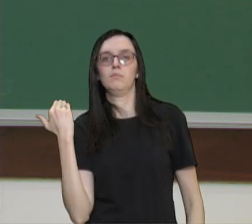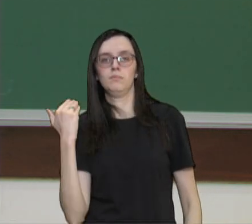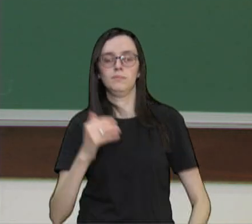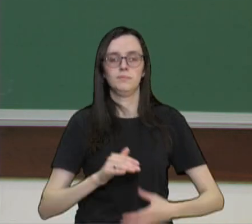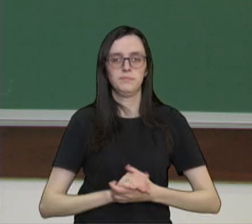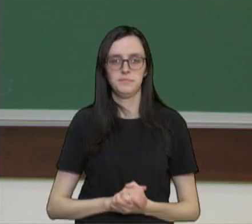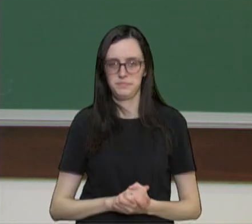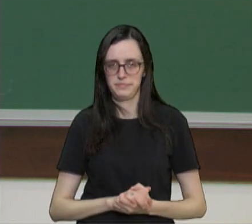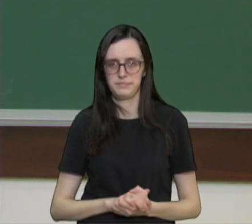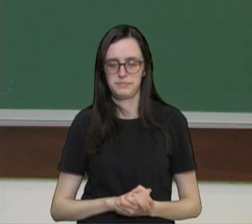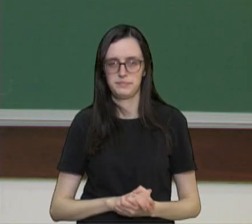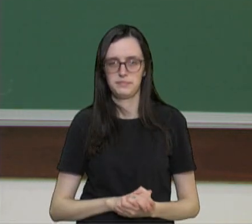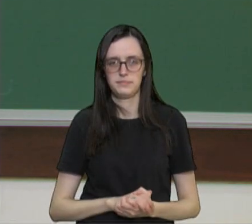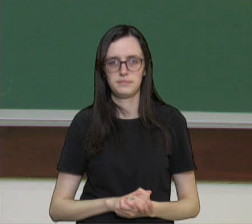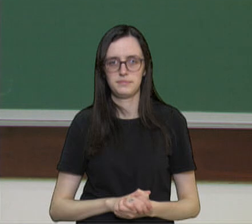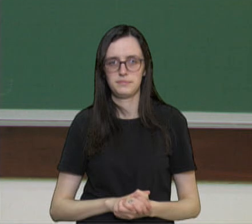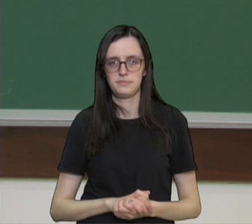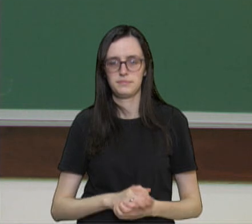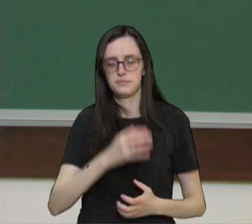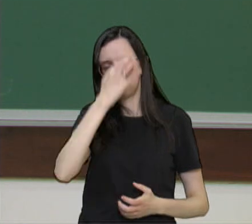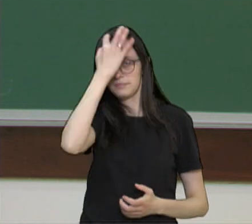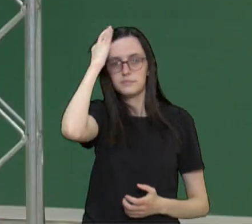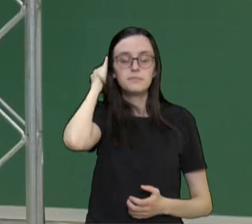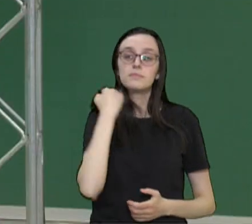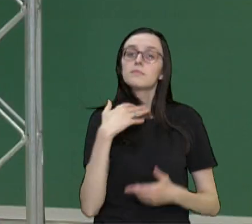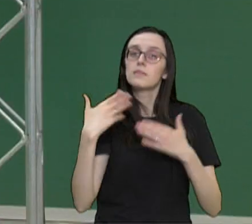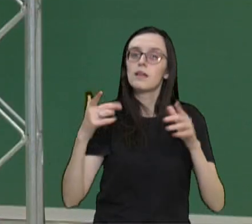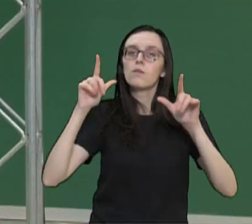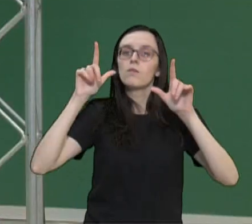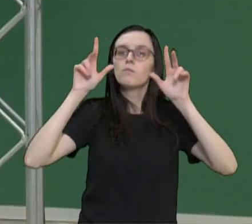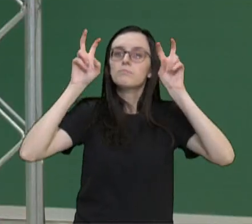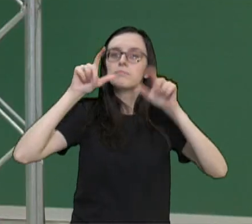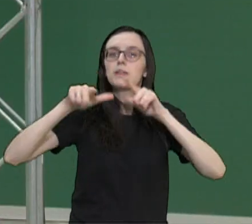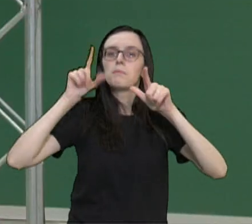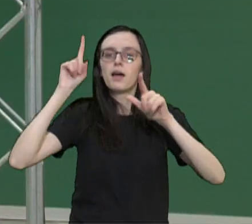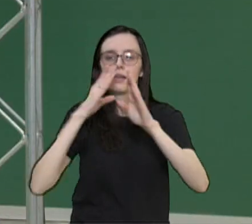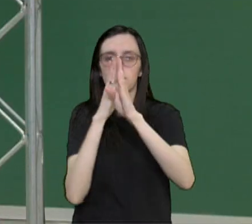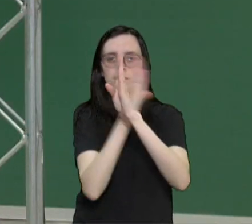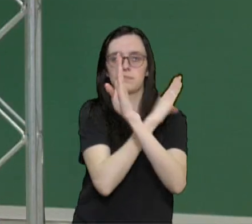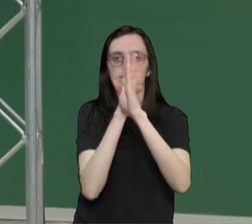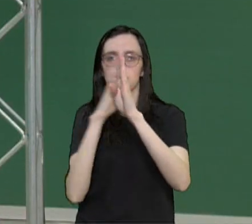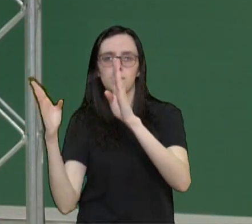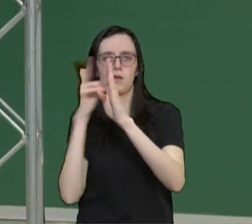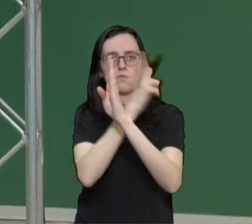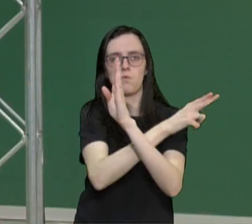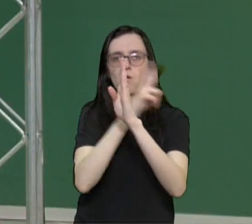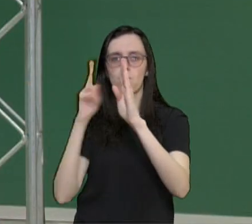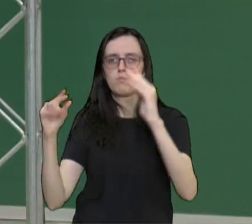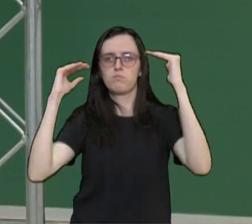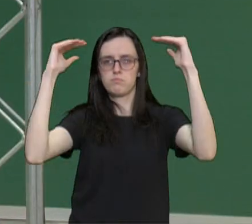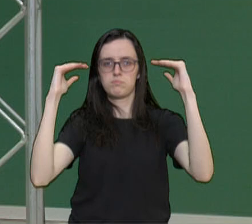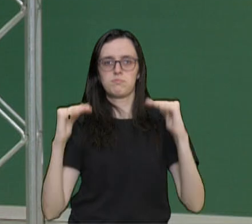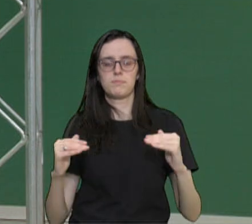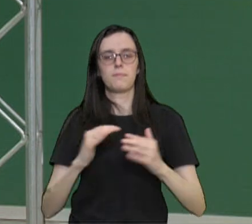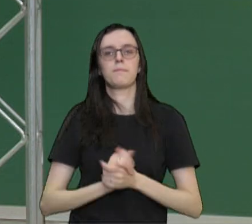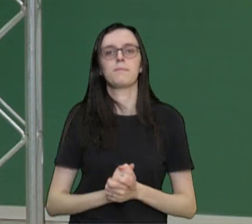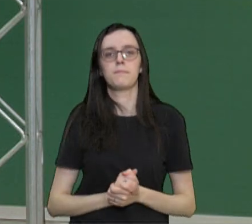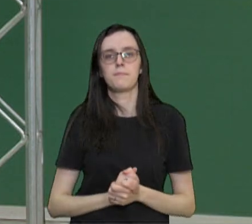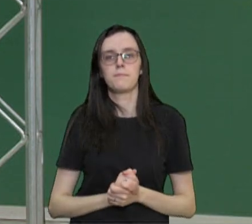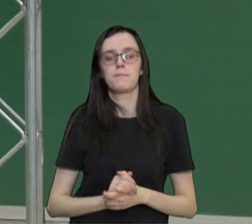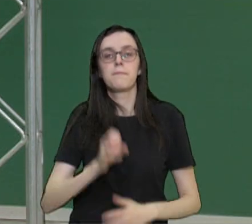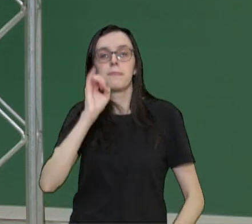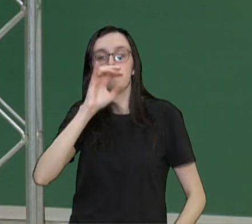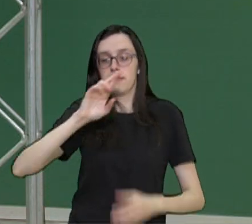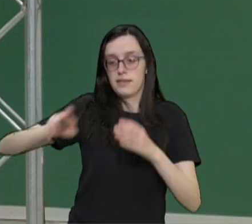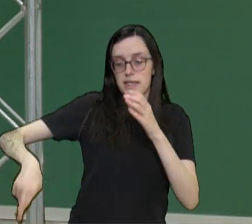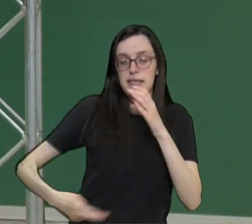pescoços rolavam. Então ele trabalha a composição assimétrica com violentos contrastes de luz e sombra. Então, enquanto o Renascimento